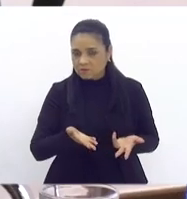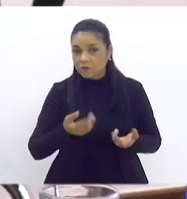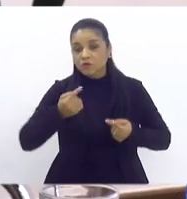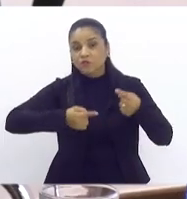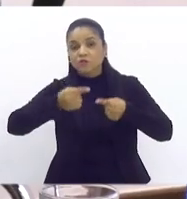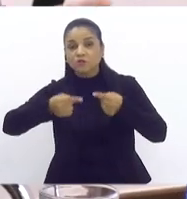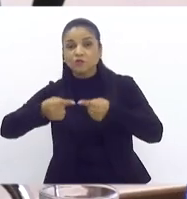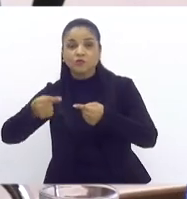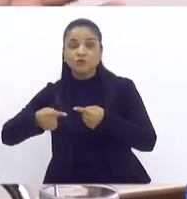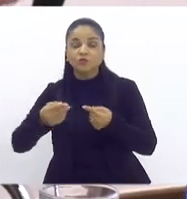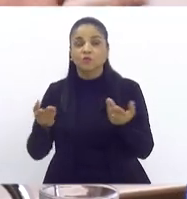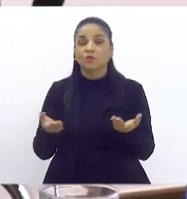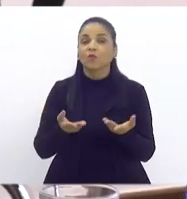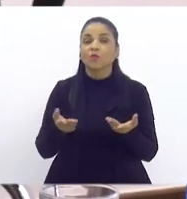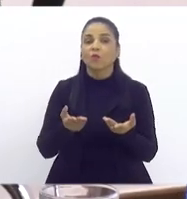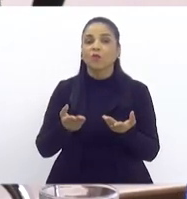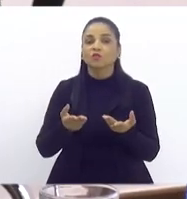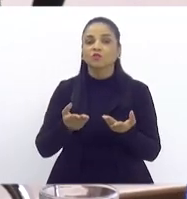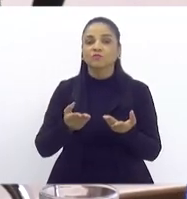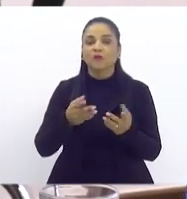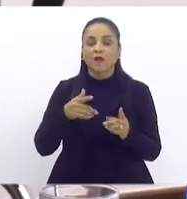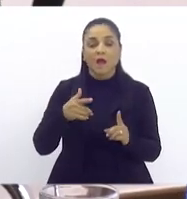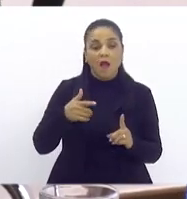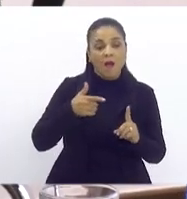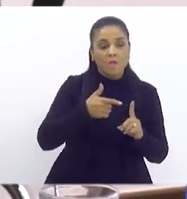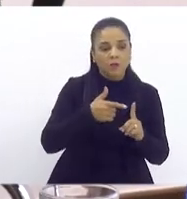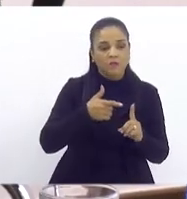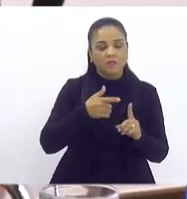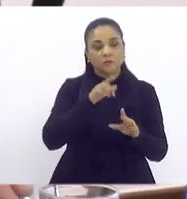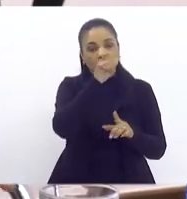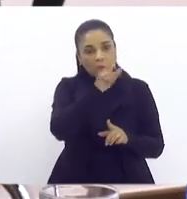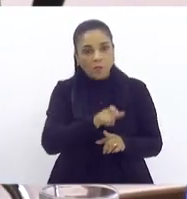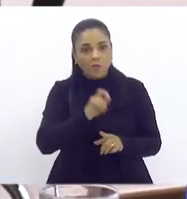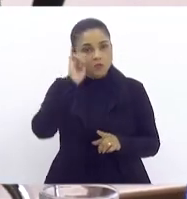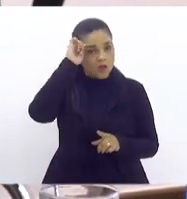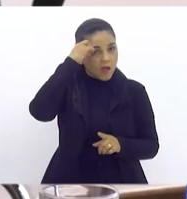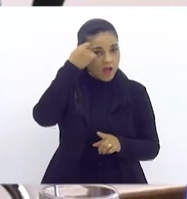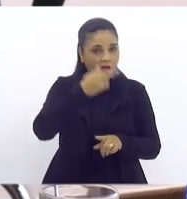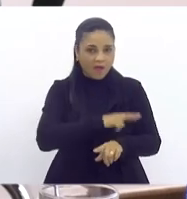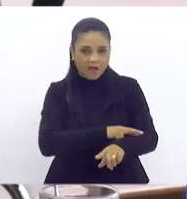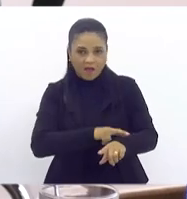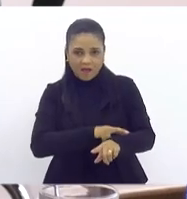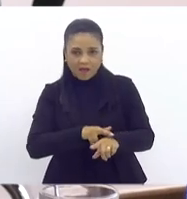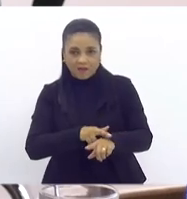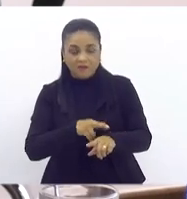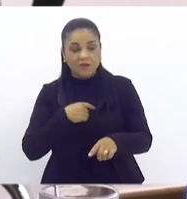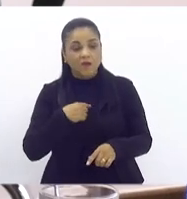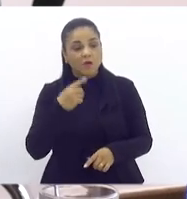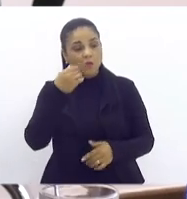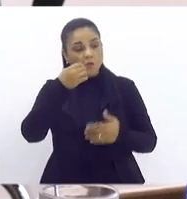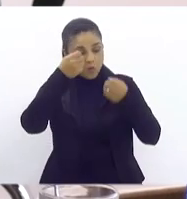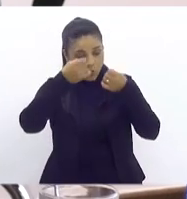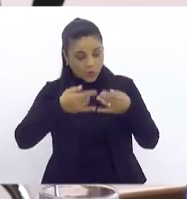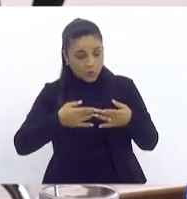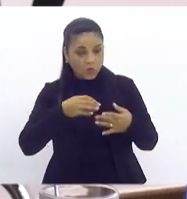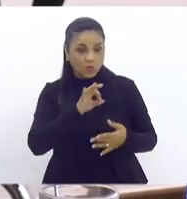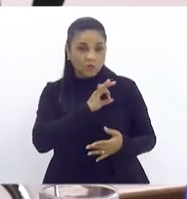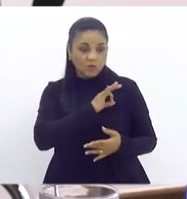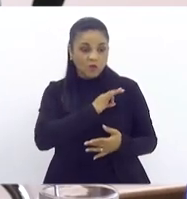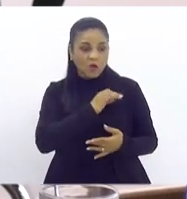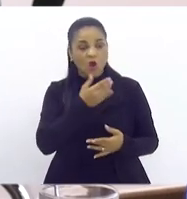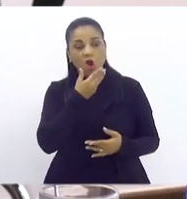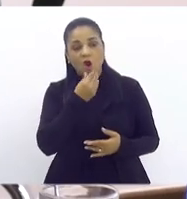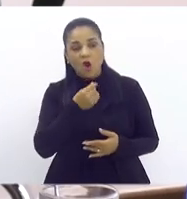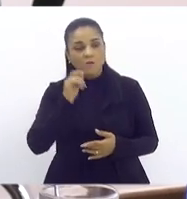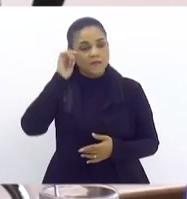prisão fundada em abordagem com perfilamento racial o depoimento do policial diz Vimos um homem negro parado